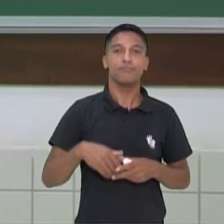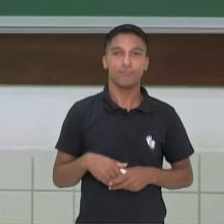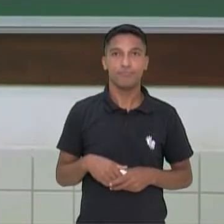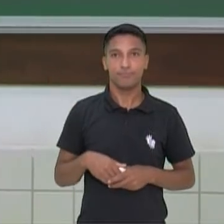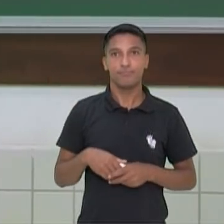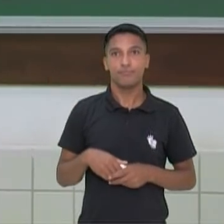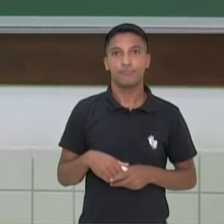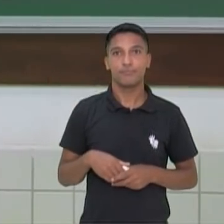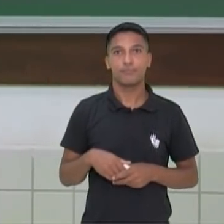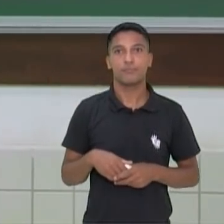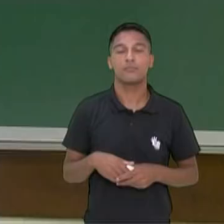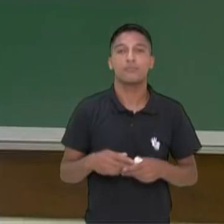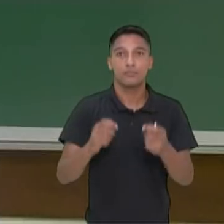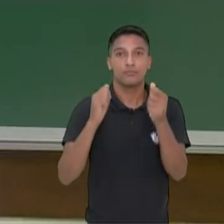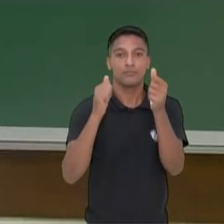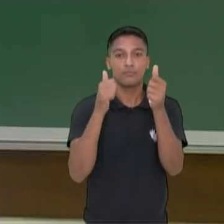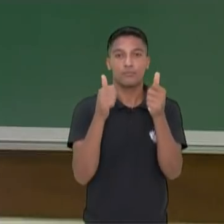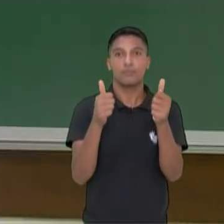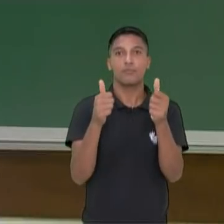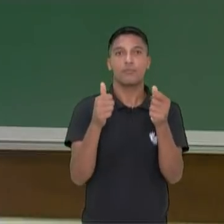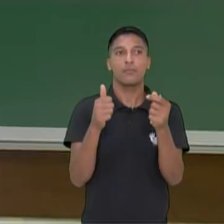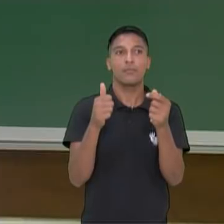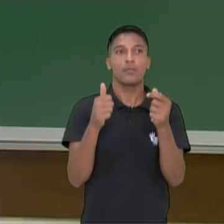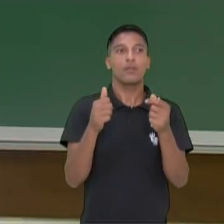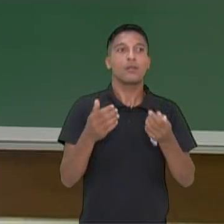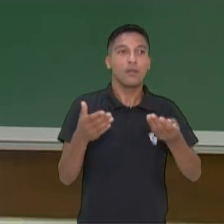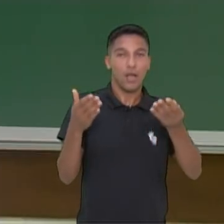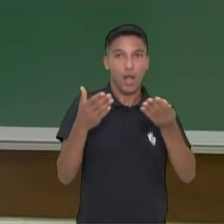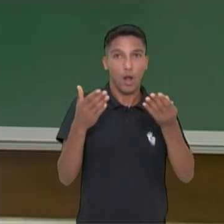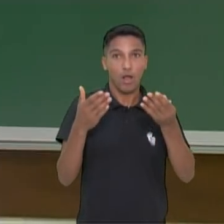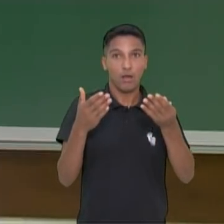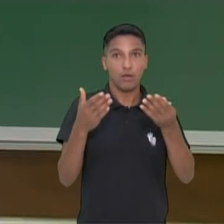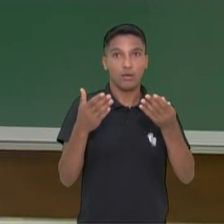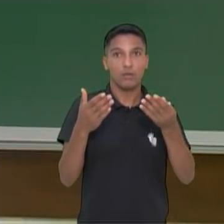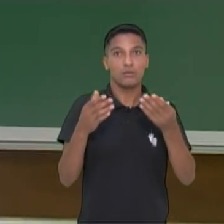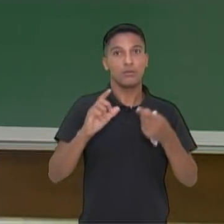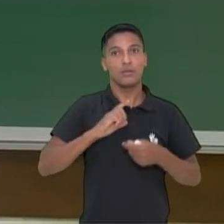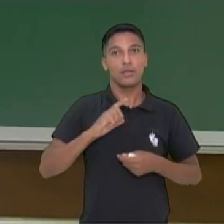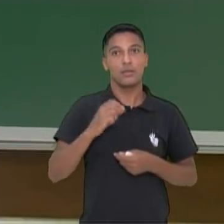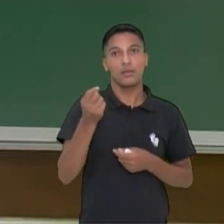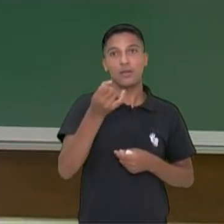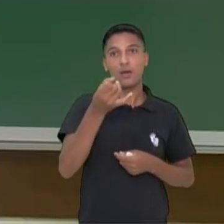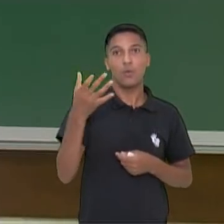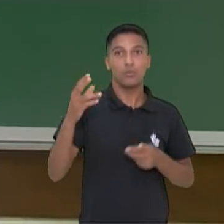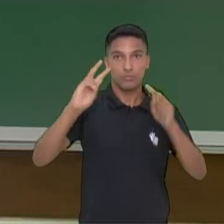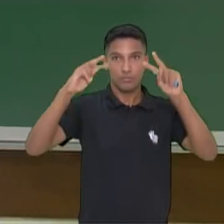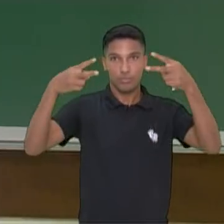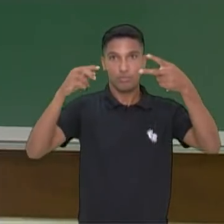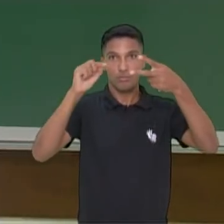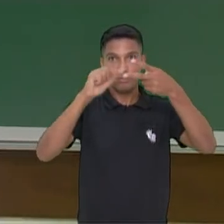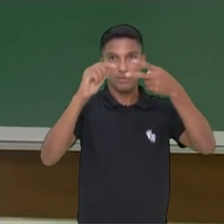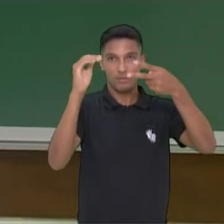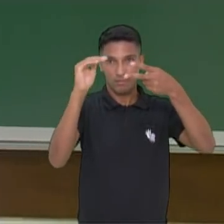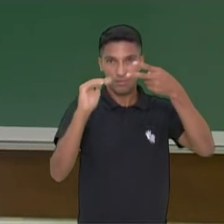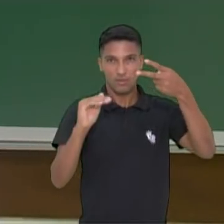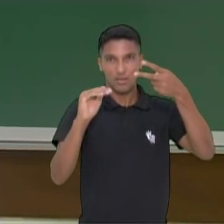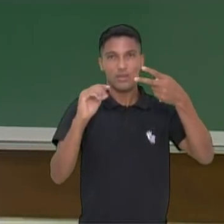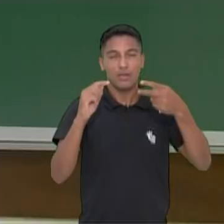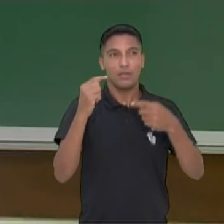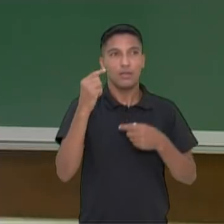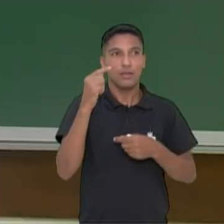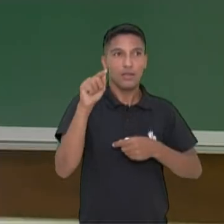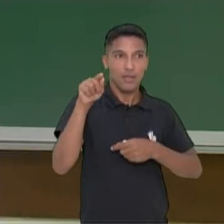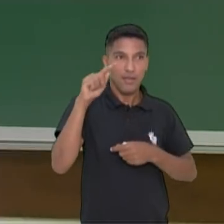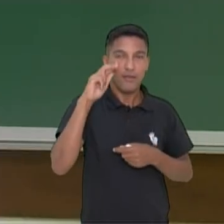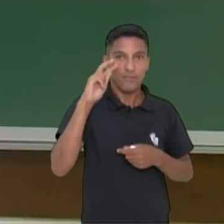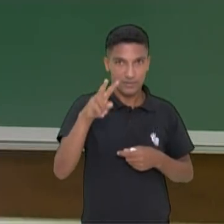certo? Por fim, vamos deixar ainda alguns vídeos para vocês completarem